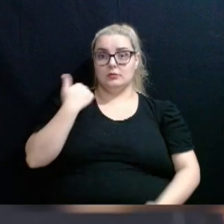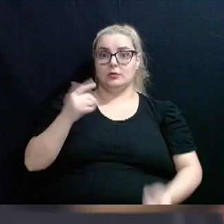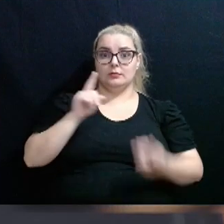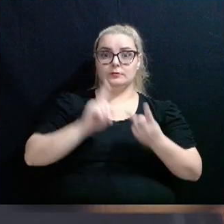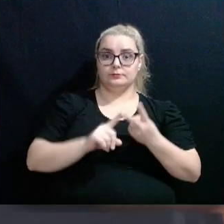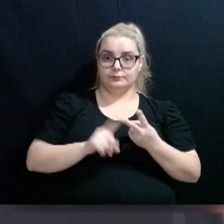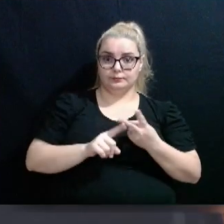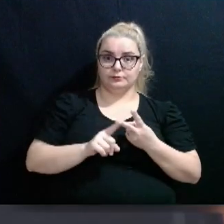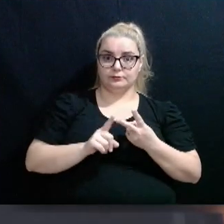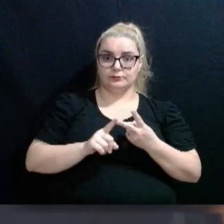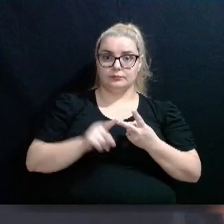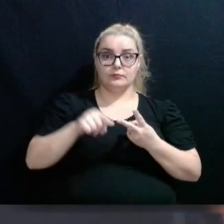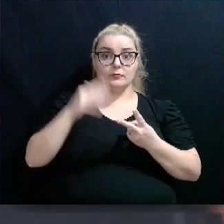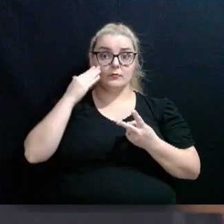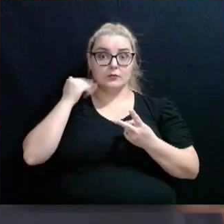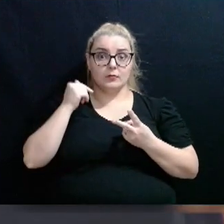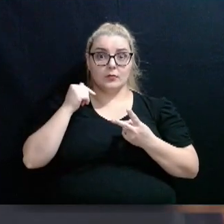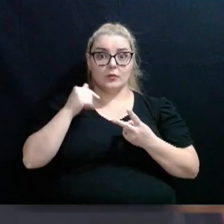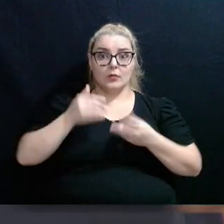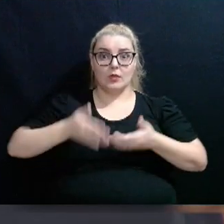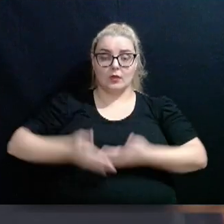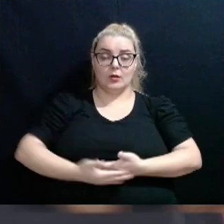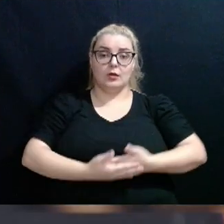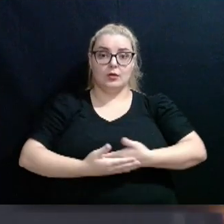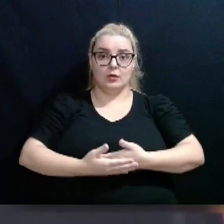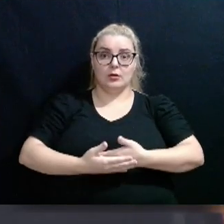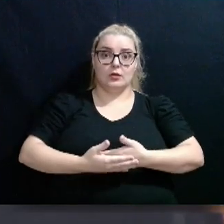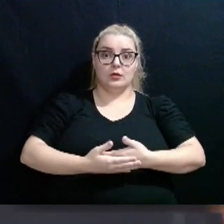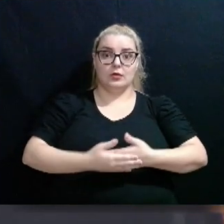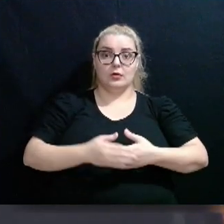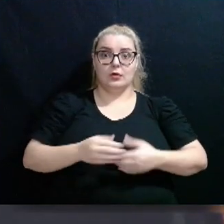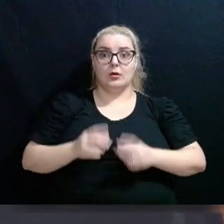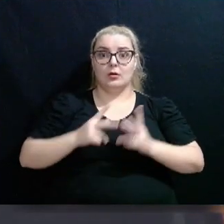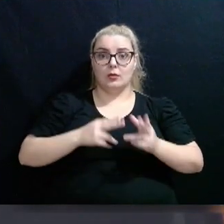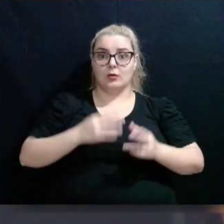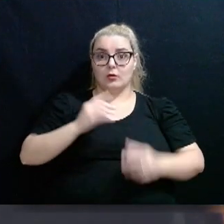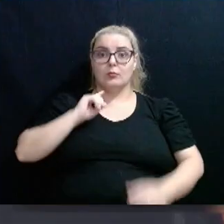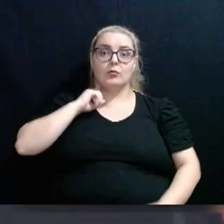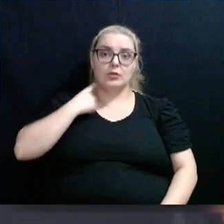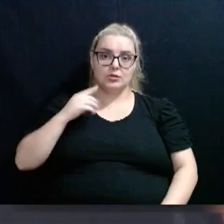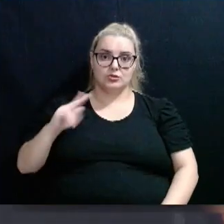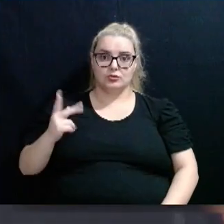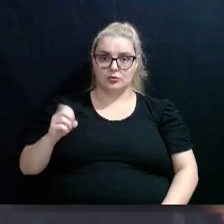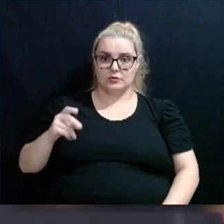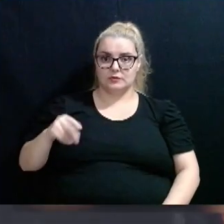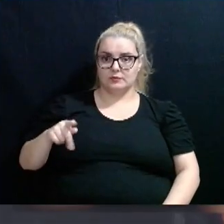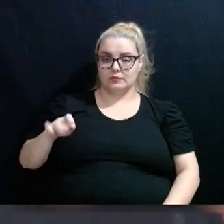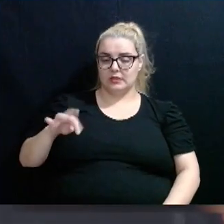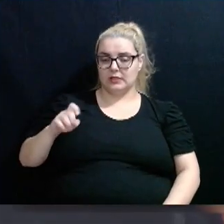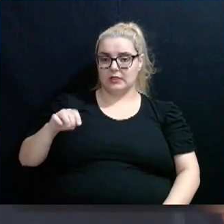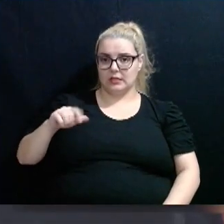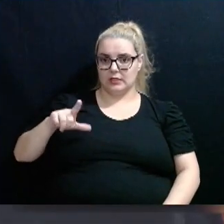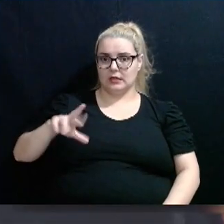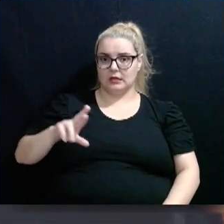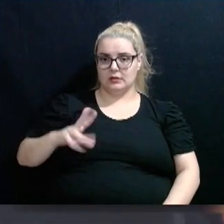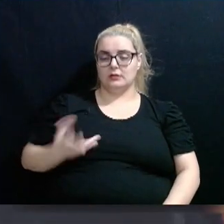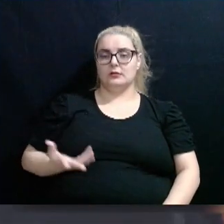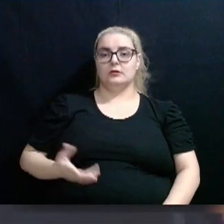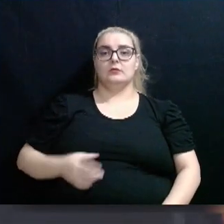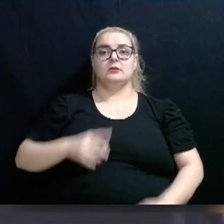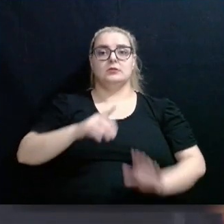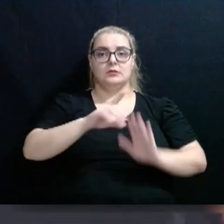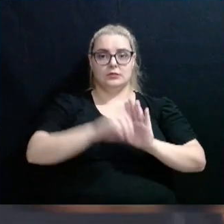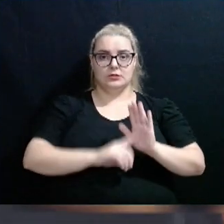sabia que o nascituro é descartado como lixo hospitalar? E 3. Você tem o direito de encaminhar o bebê para adoção de